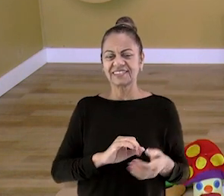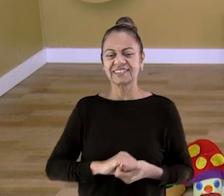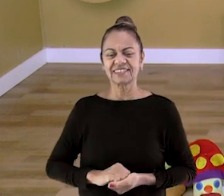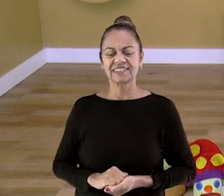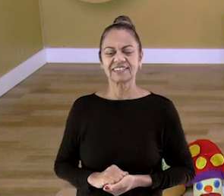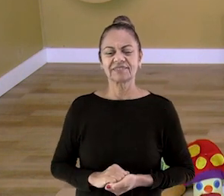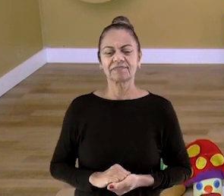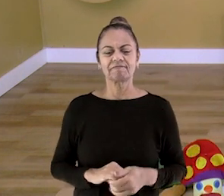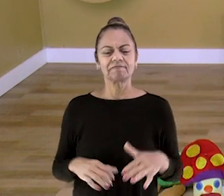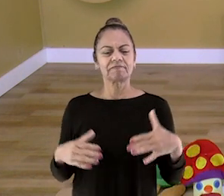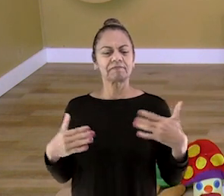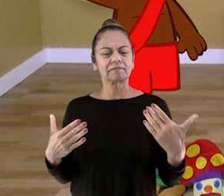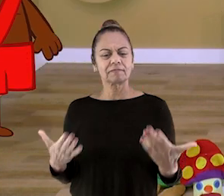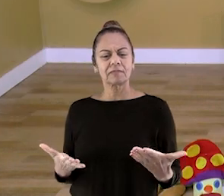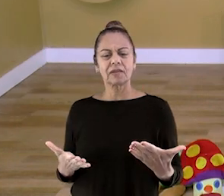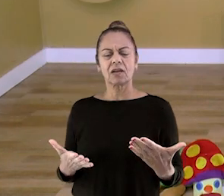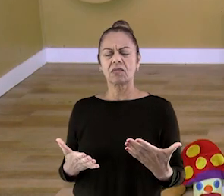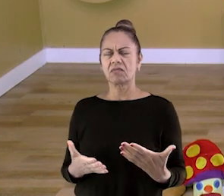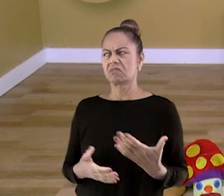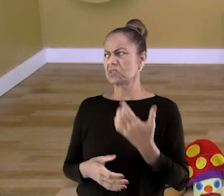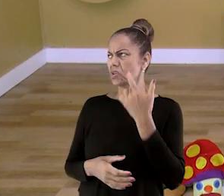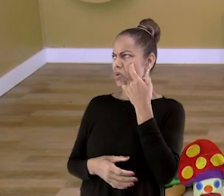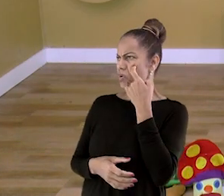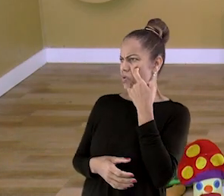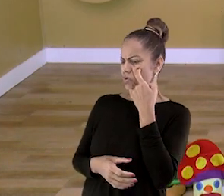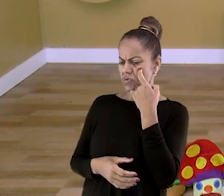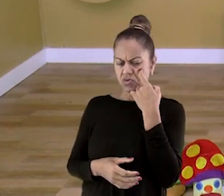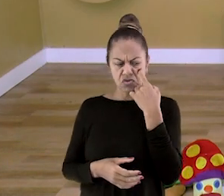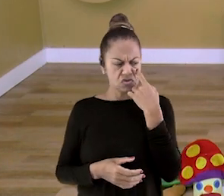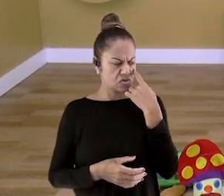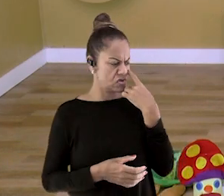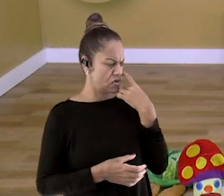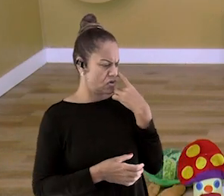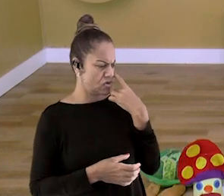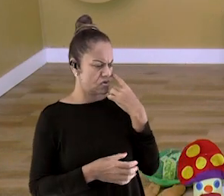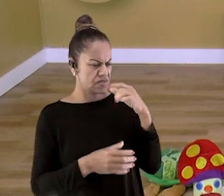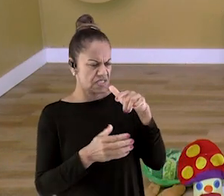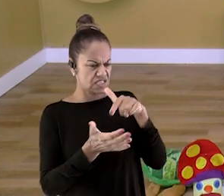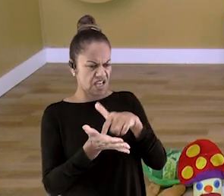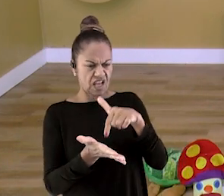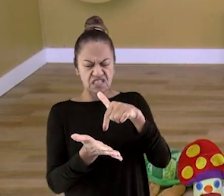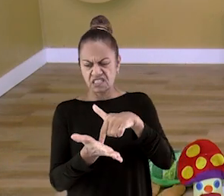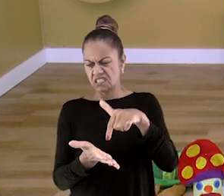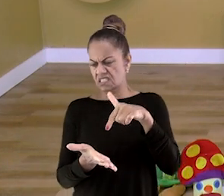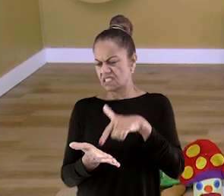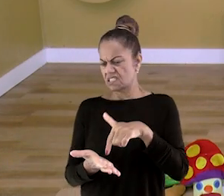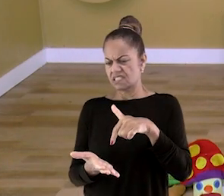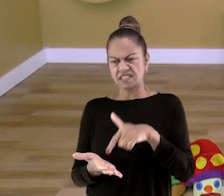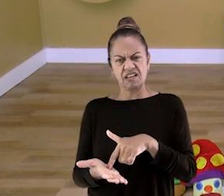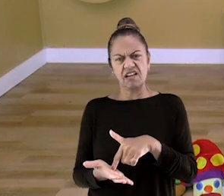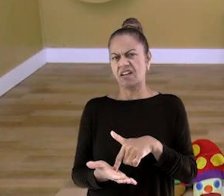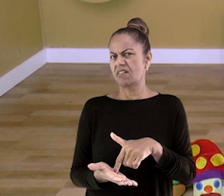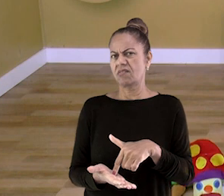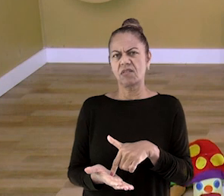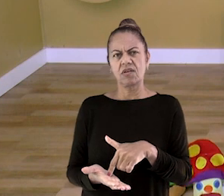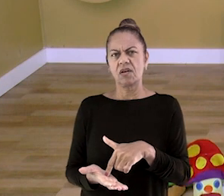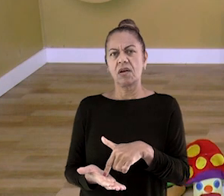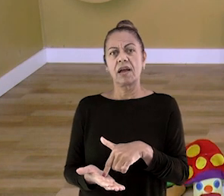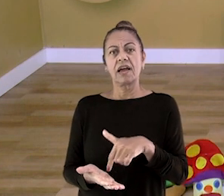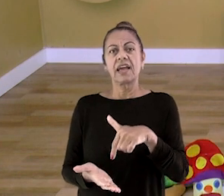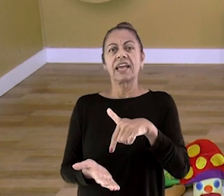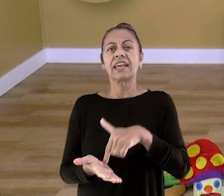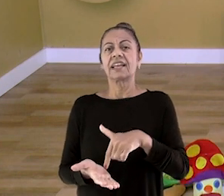Então eu acho que o saci não passou aqui não ele não existe é só uma lenda